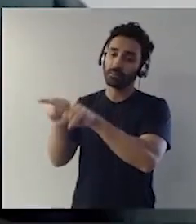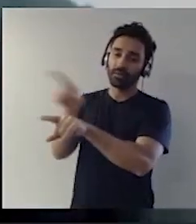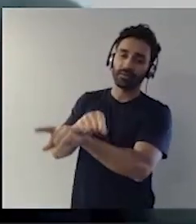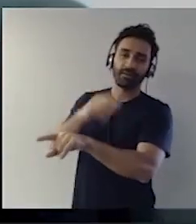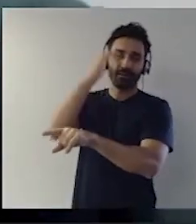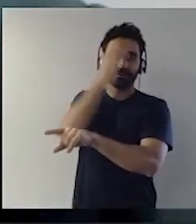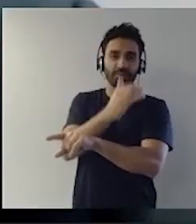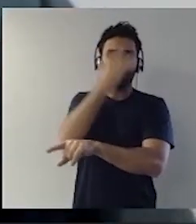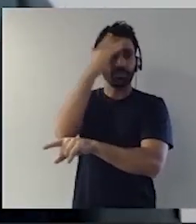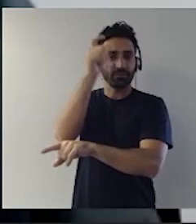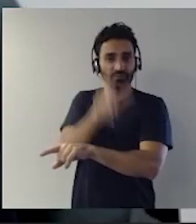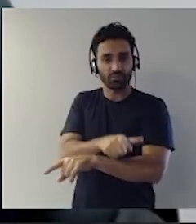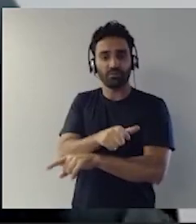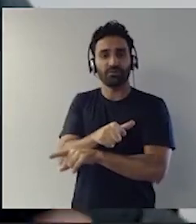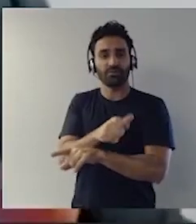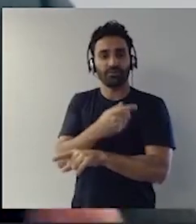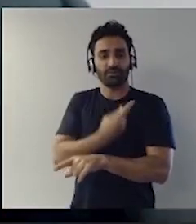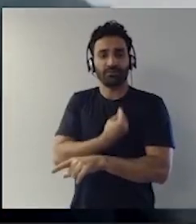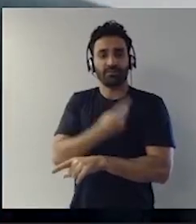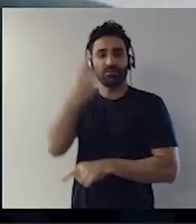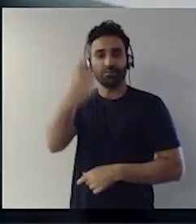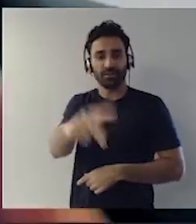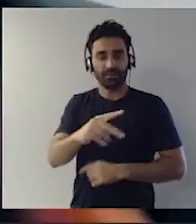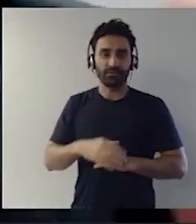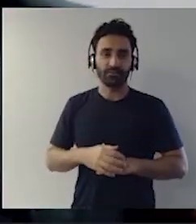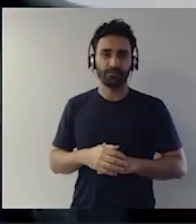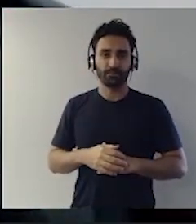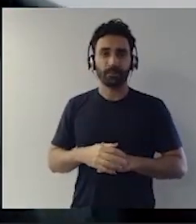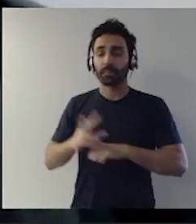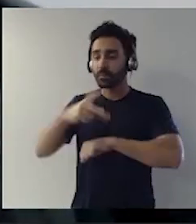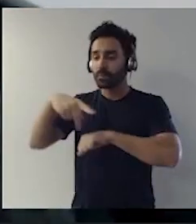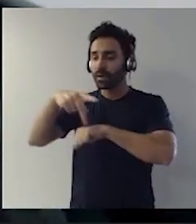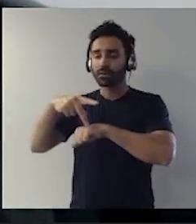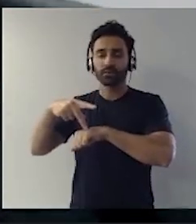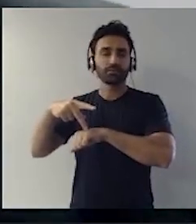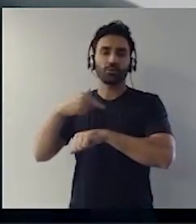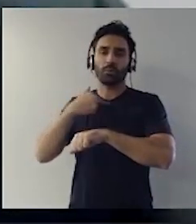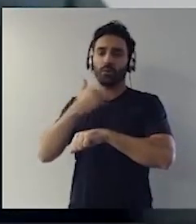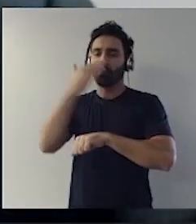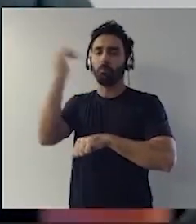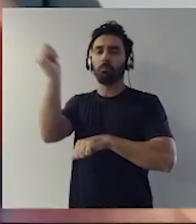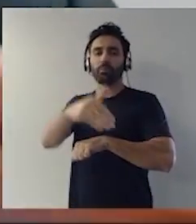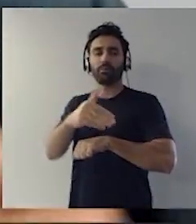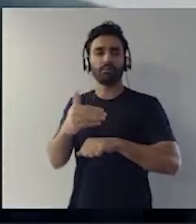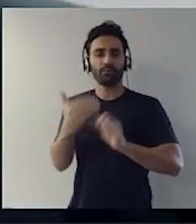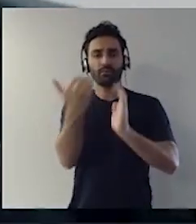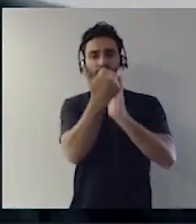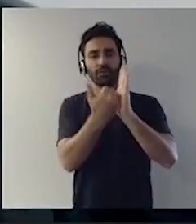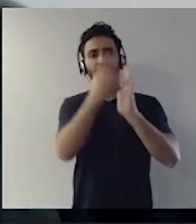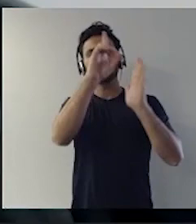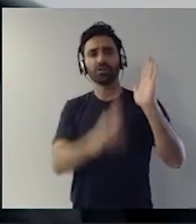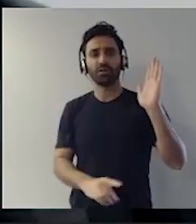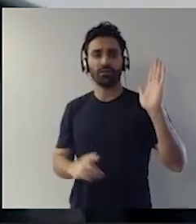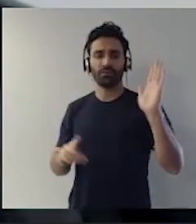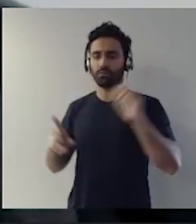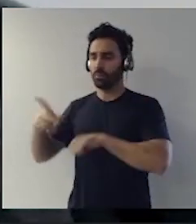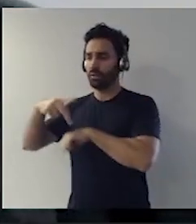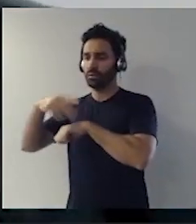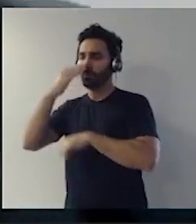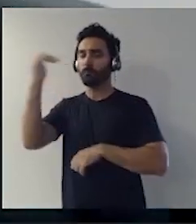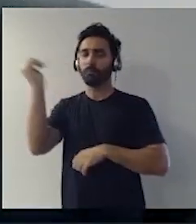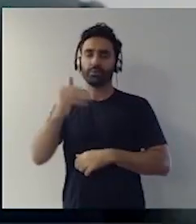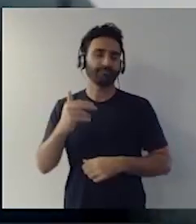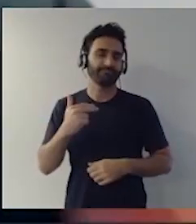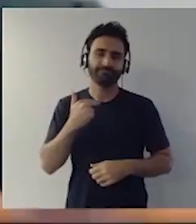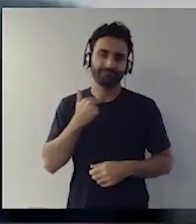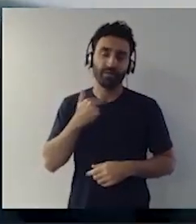respeito à centralidade da pessoa, um Estado que não ofenda as garantias, um Estado que seja garante dos direitos sociais,